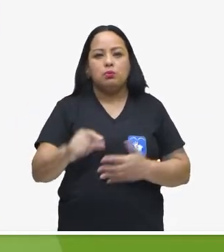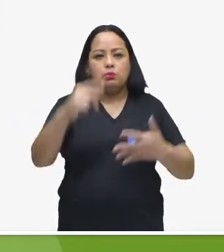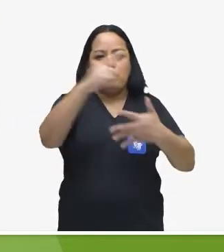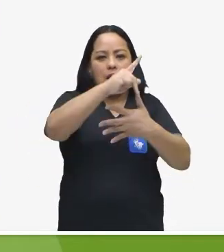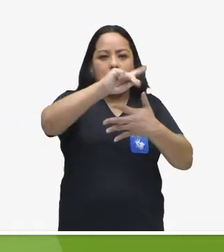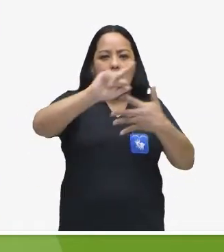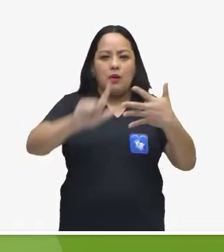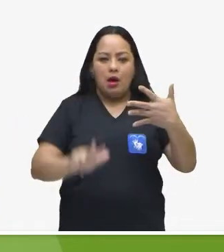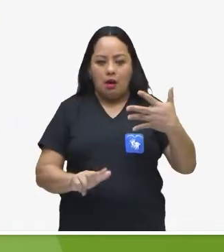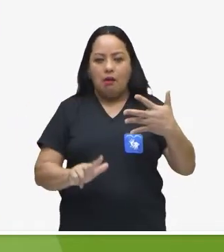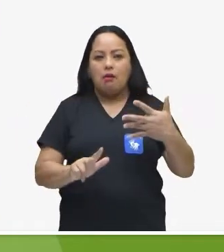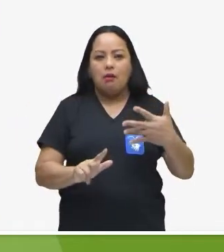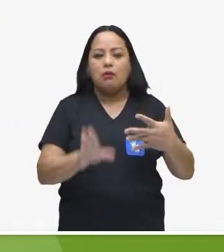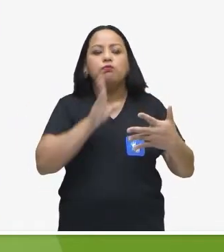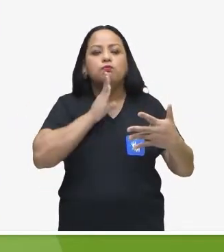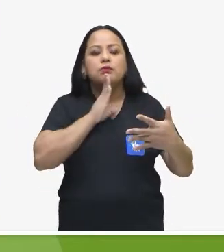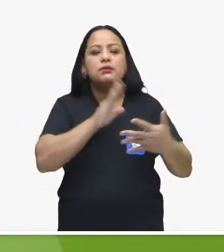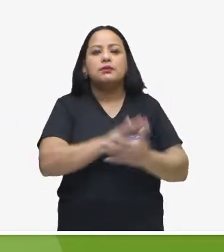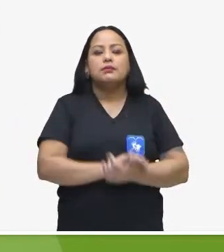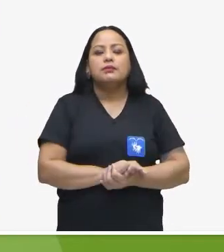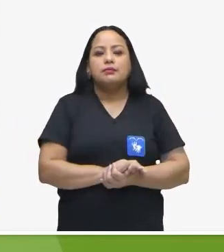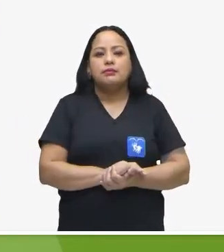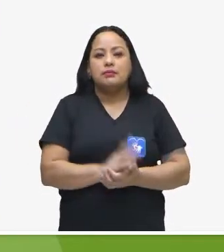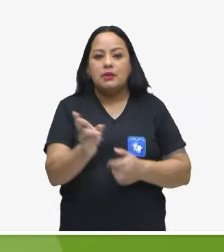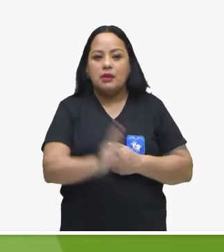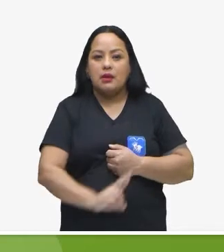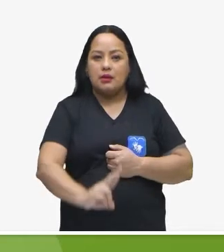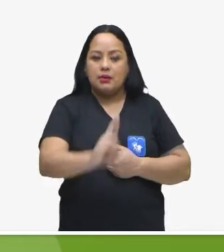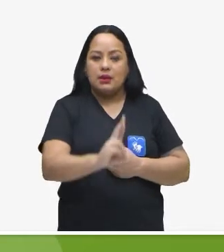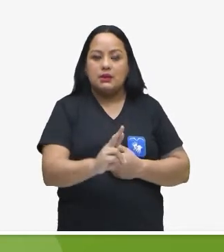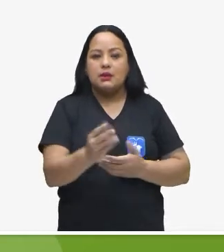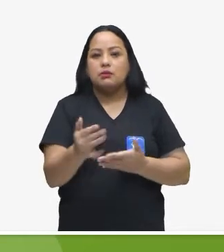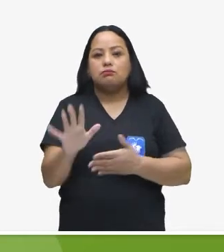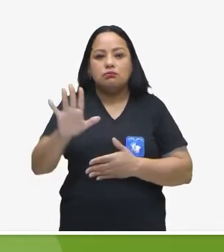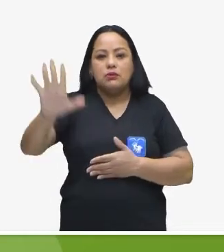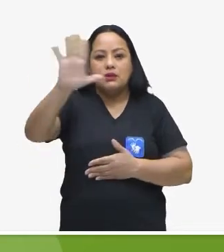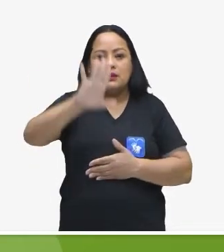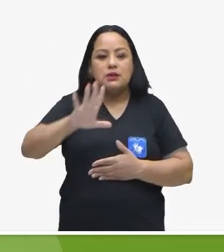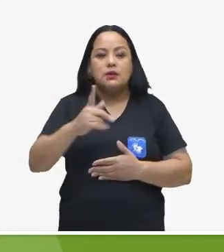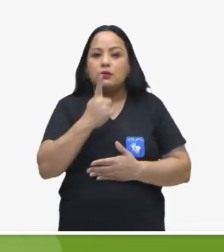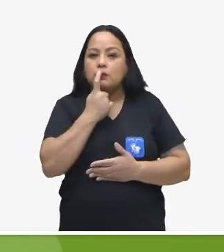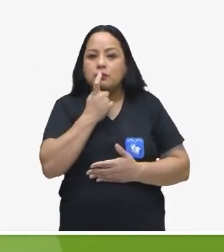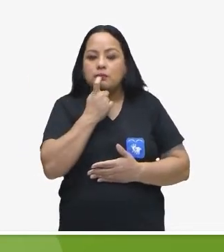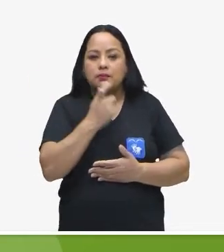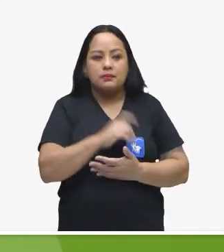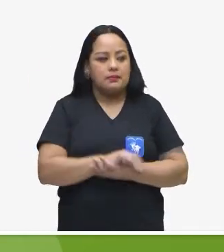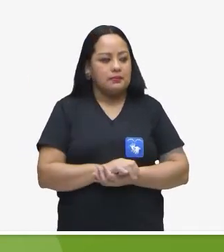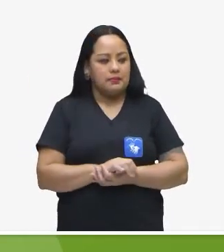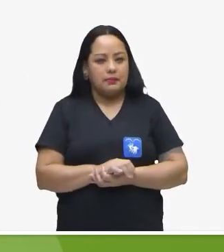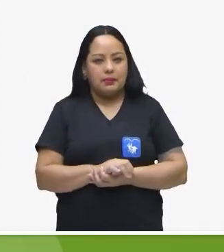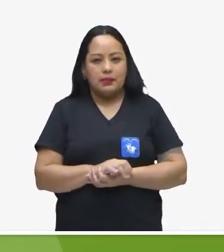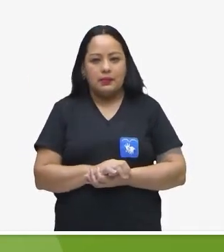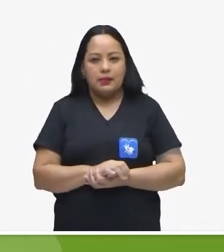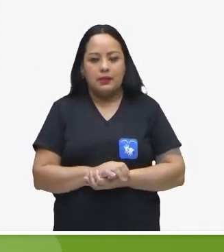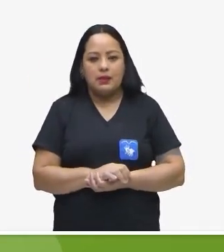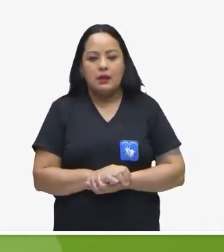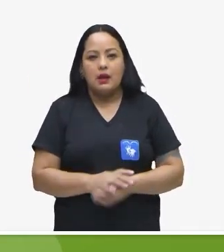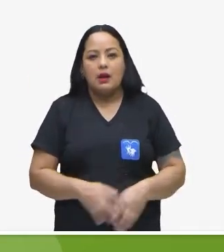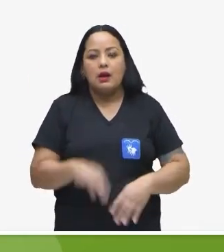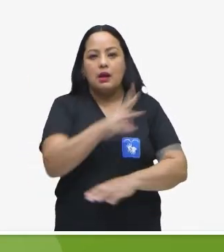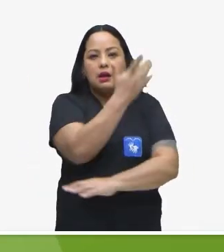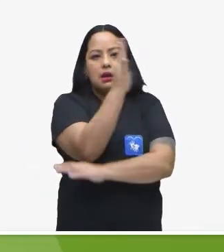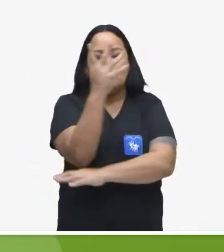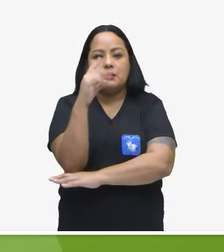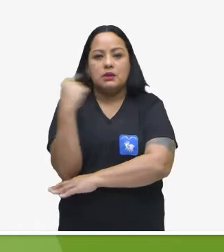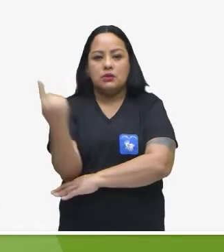tá? Conhecidas. E aí está sendo representado aqui no gráfico em vermelho, ok? As plantas, nós